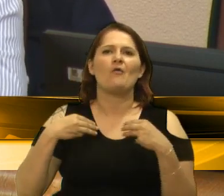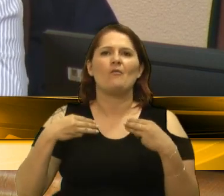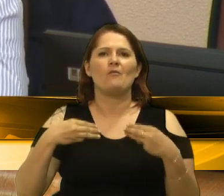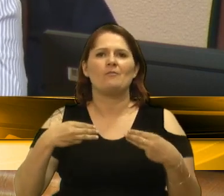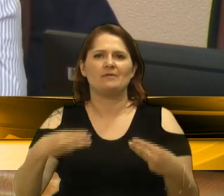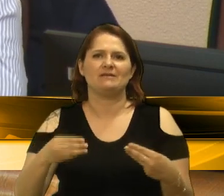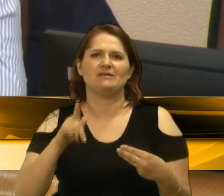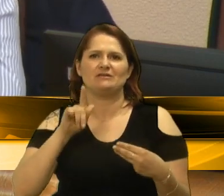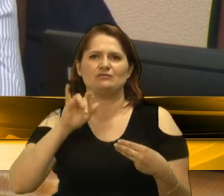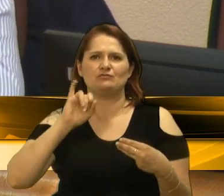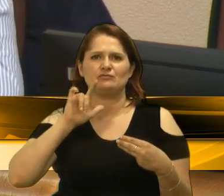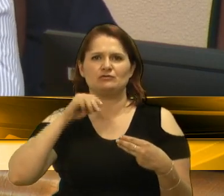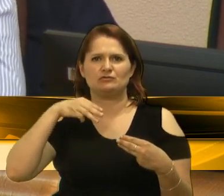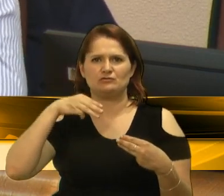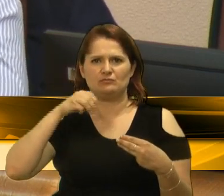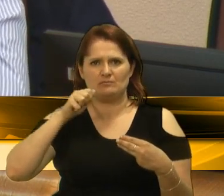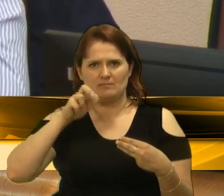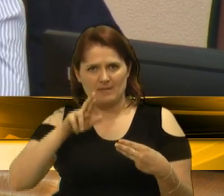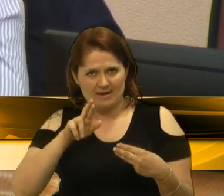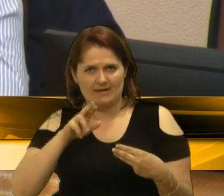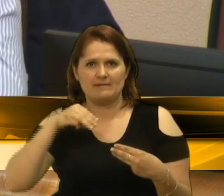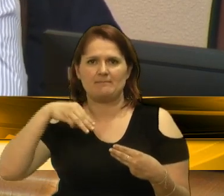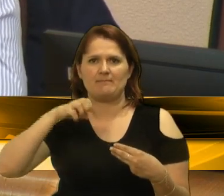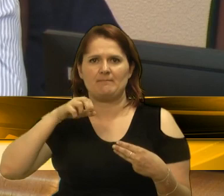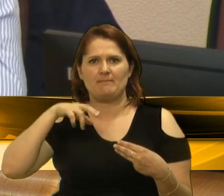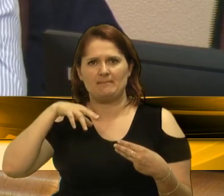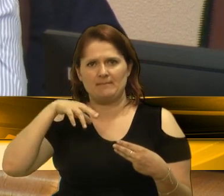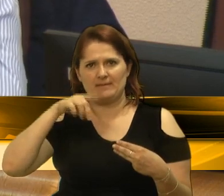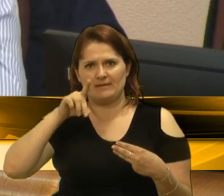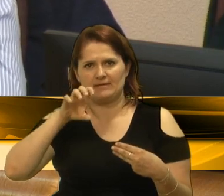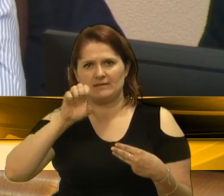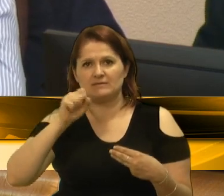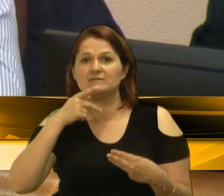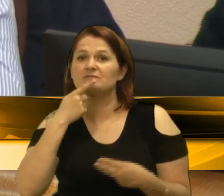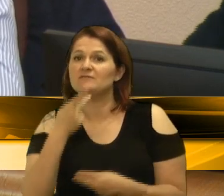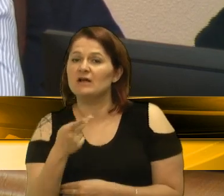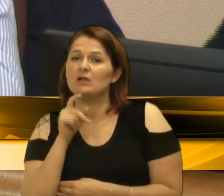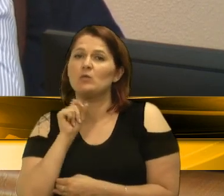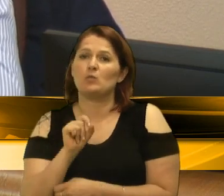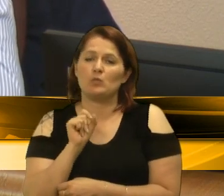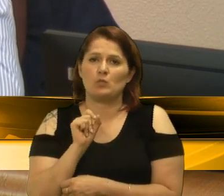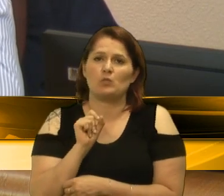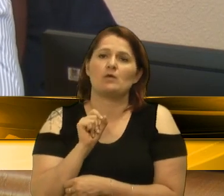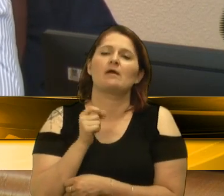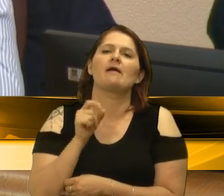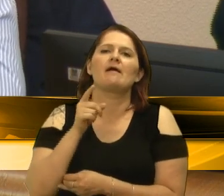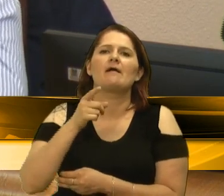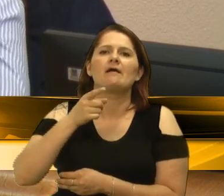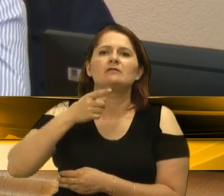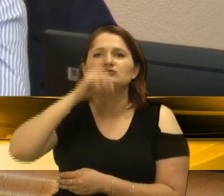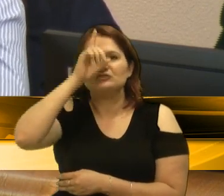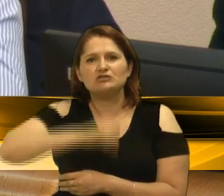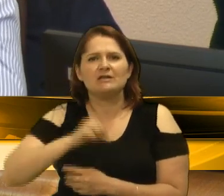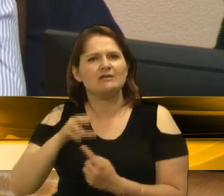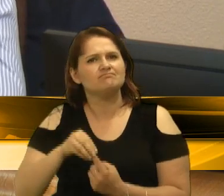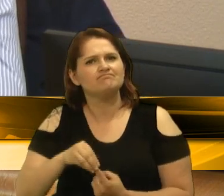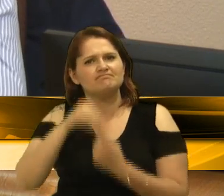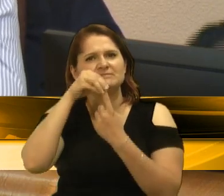de eventual medida restritiva a direitos fundamentais há de ser aferida no contexto de uma relação